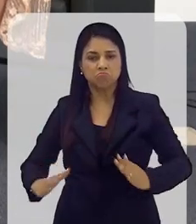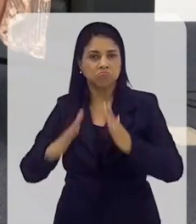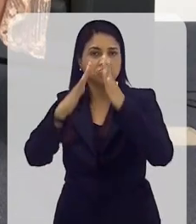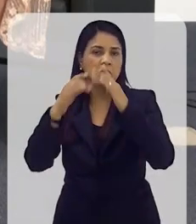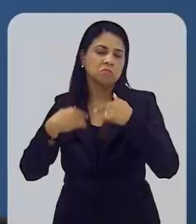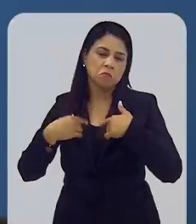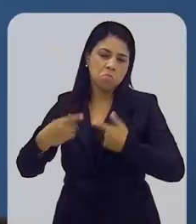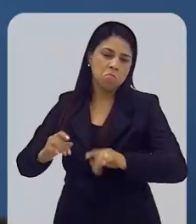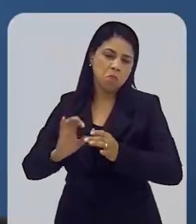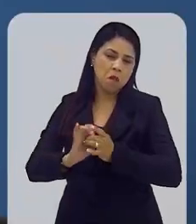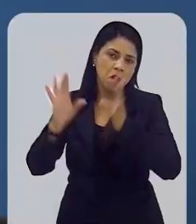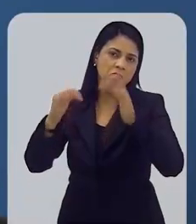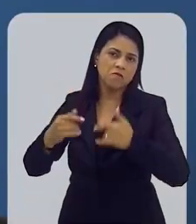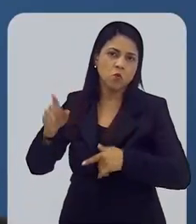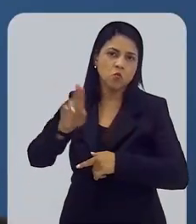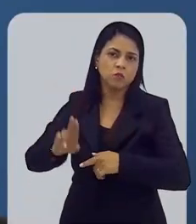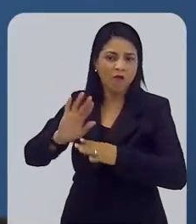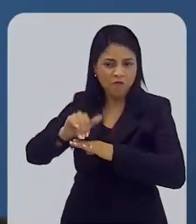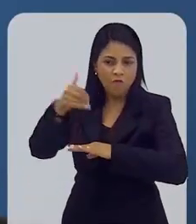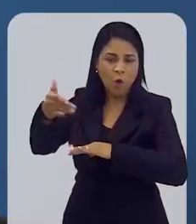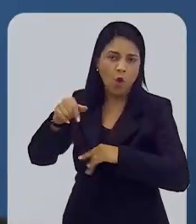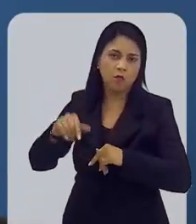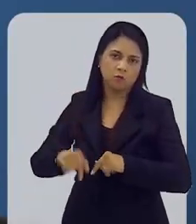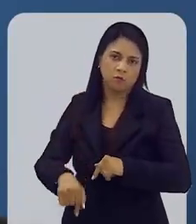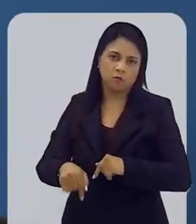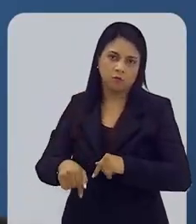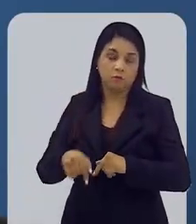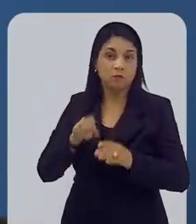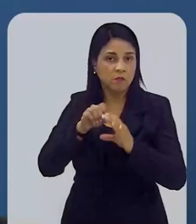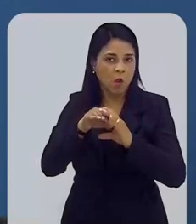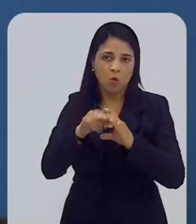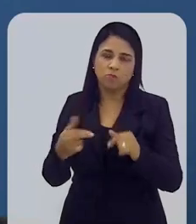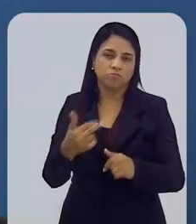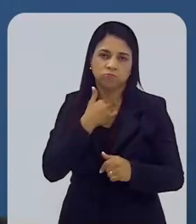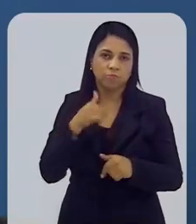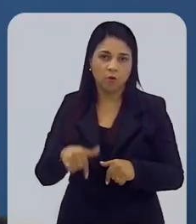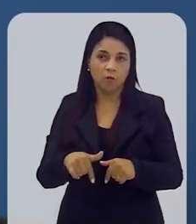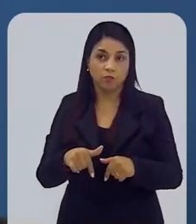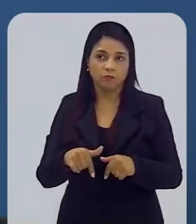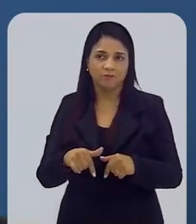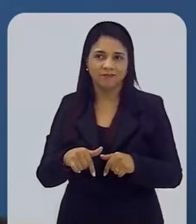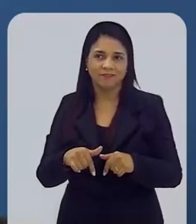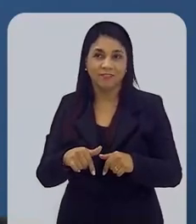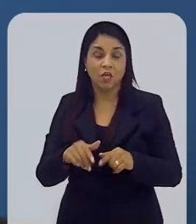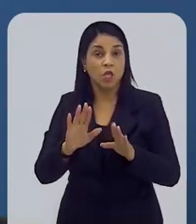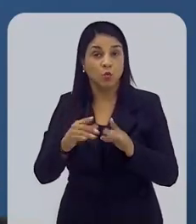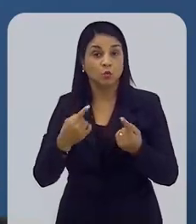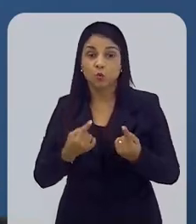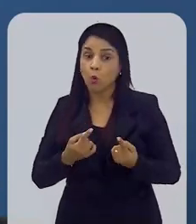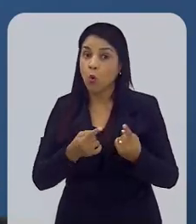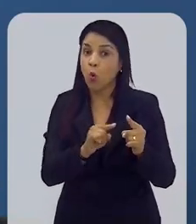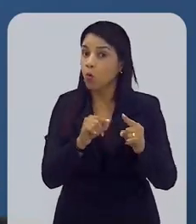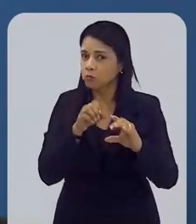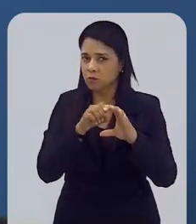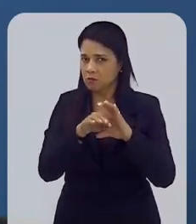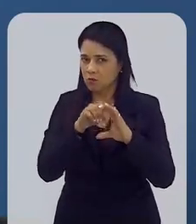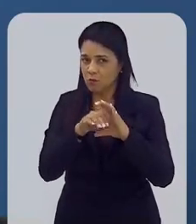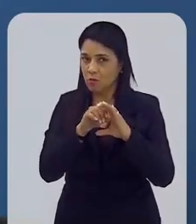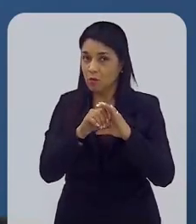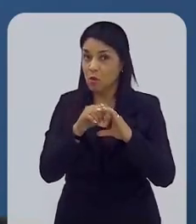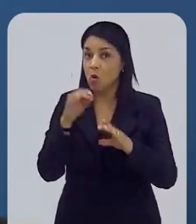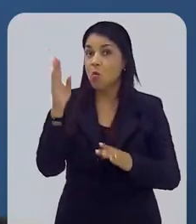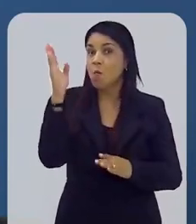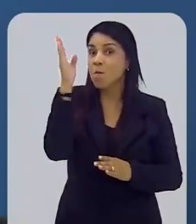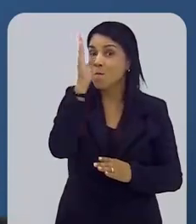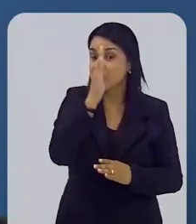casa, aqui na Globo, não. E ali começou a minha decadência. E eu não estou falando, entenda bem, não estou falando contra uma emissora, eu estou falando contra